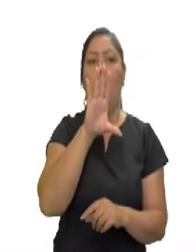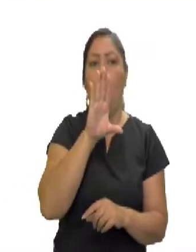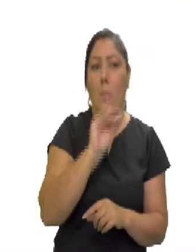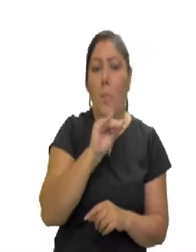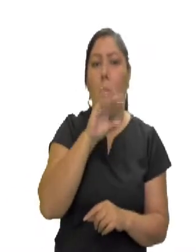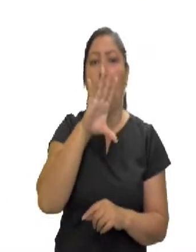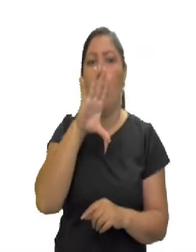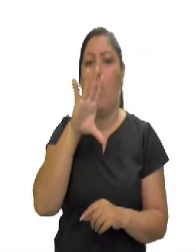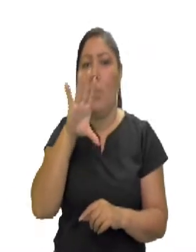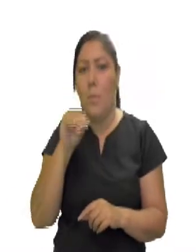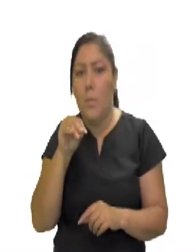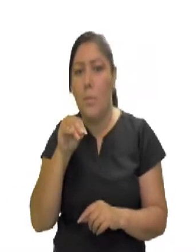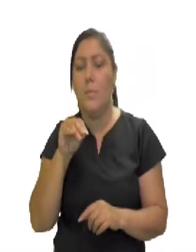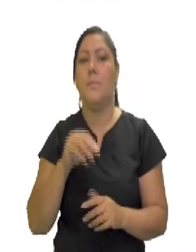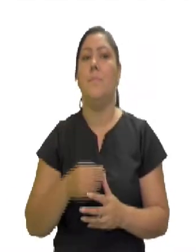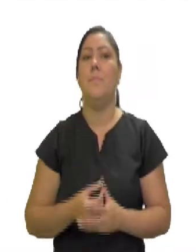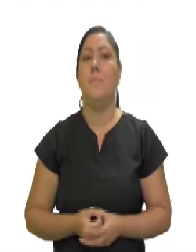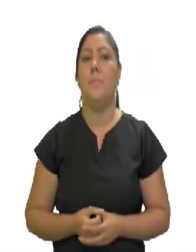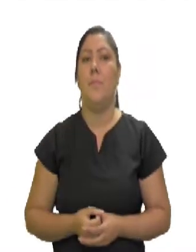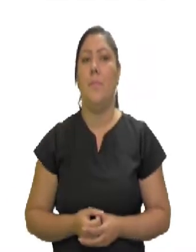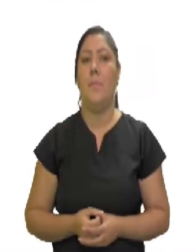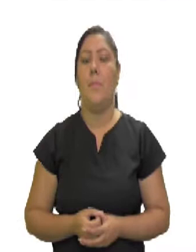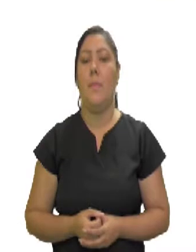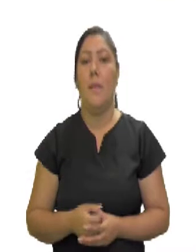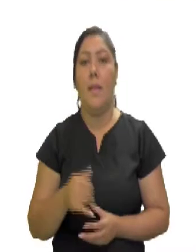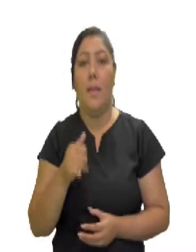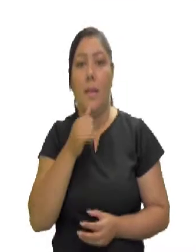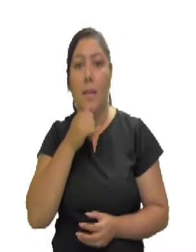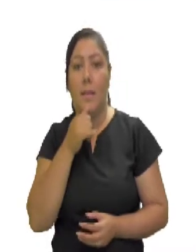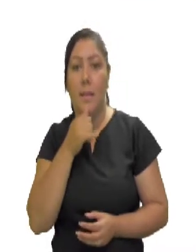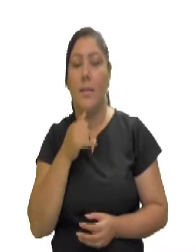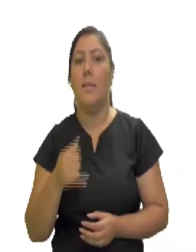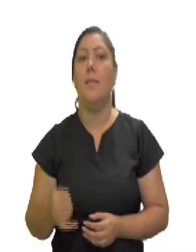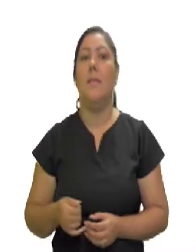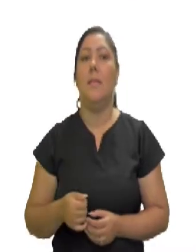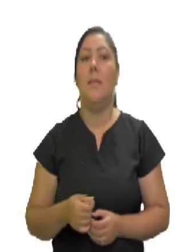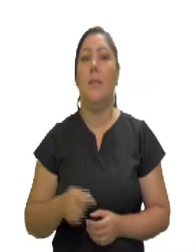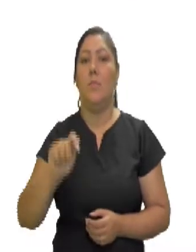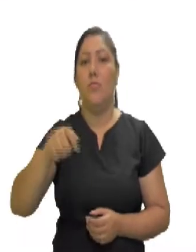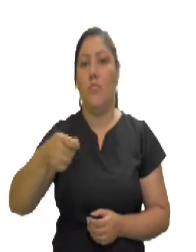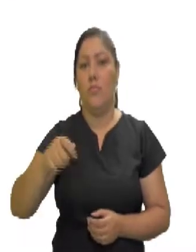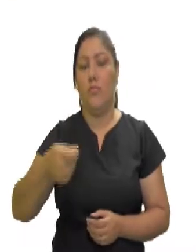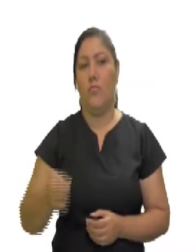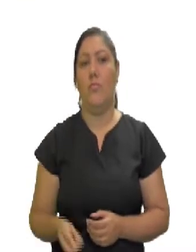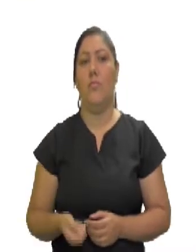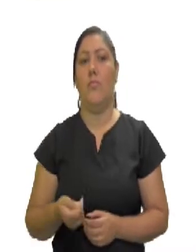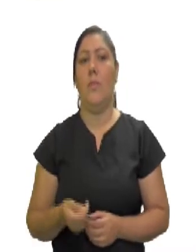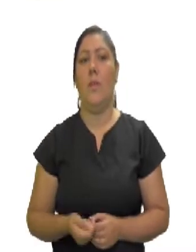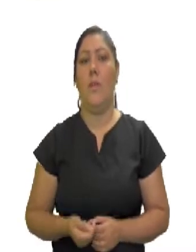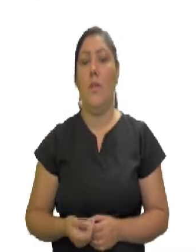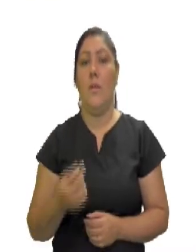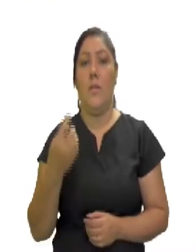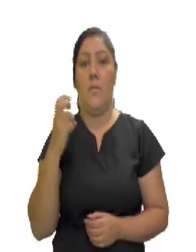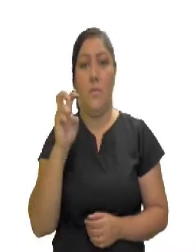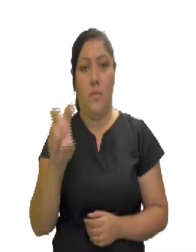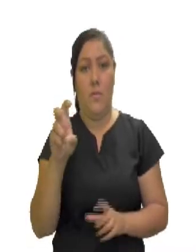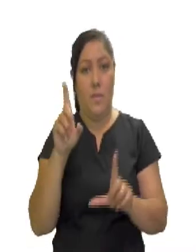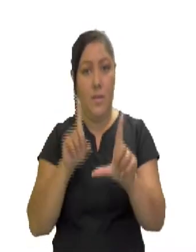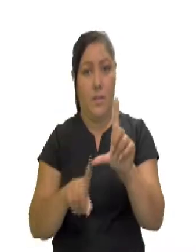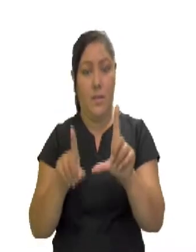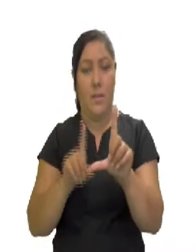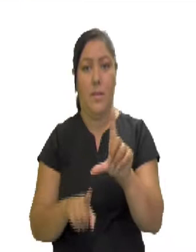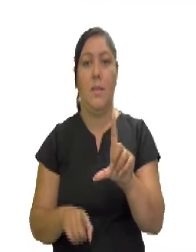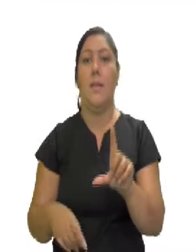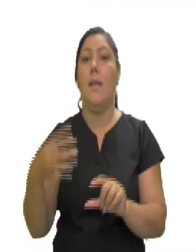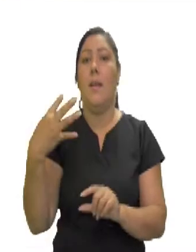palavra. Enquanto a palavra chave são 5 letras e 4 fonemas.